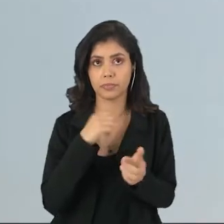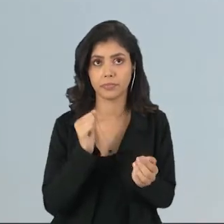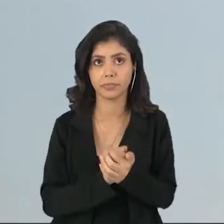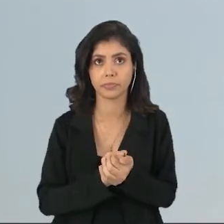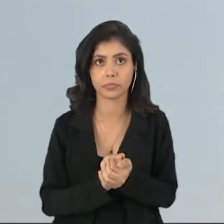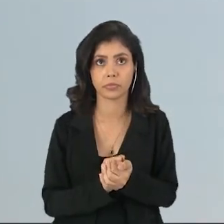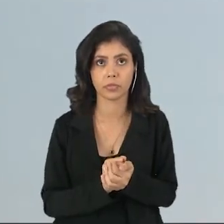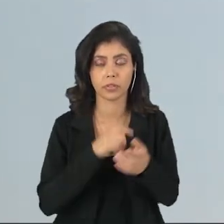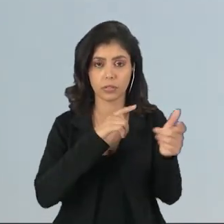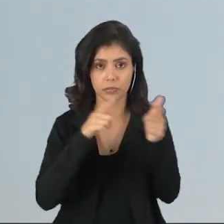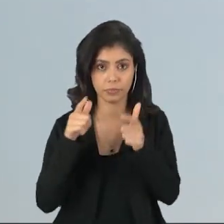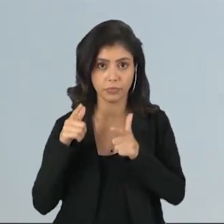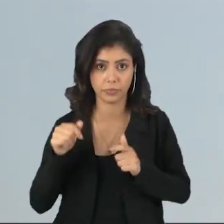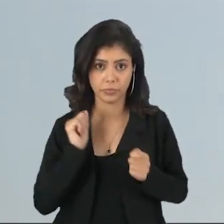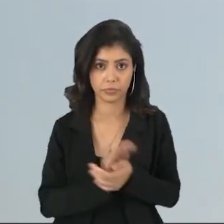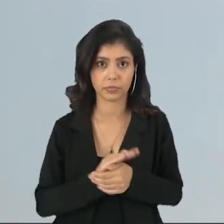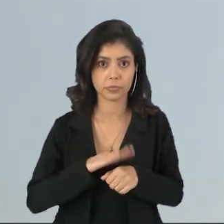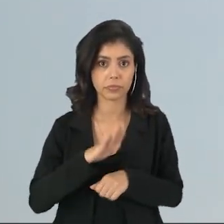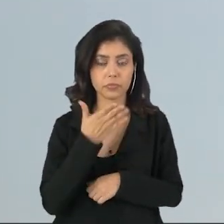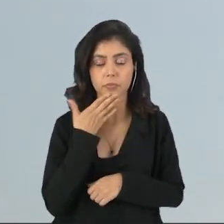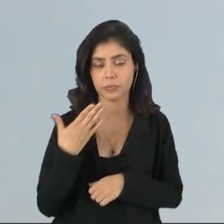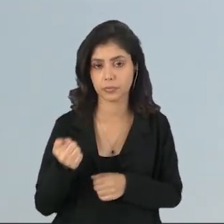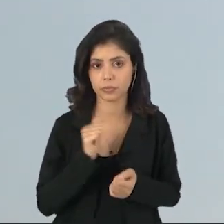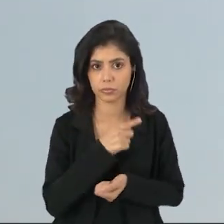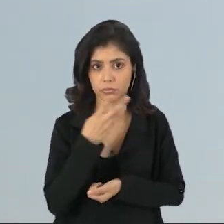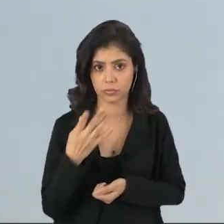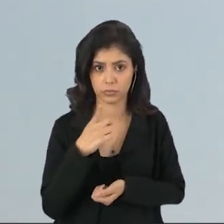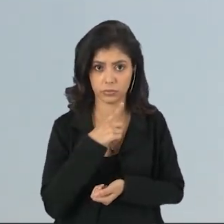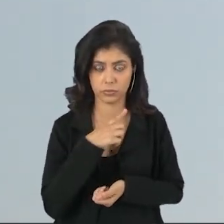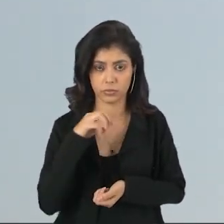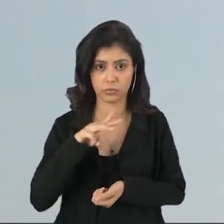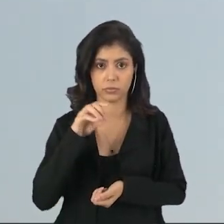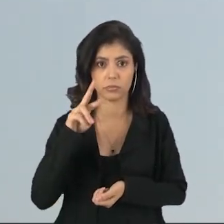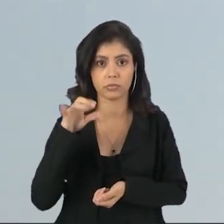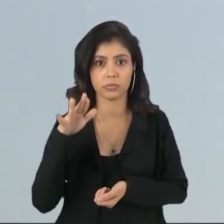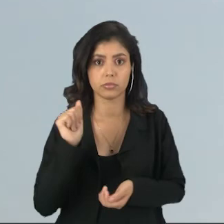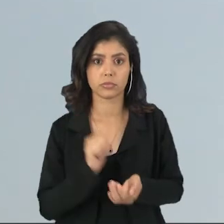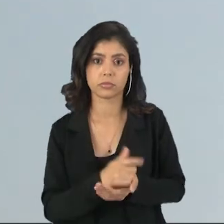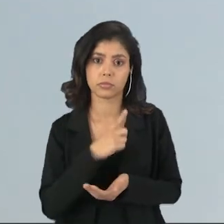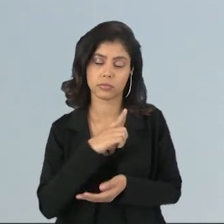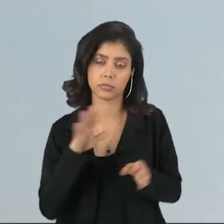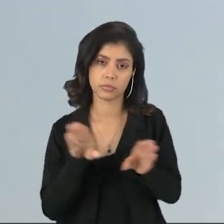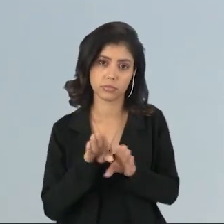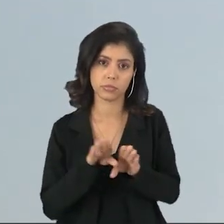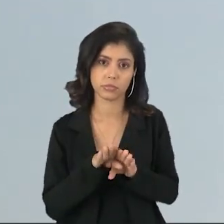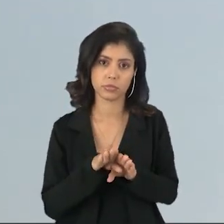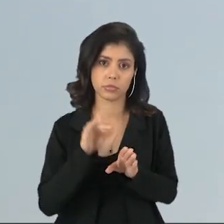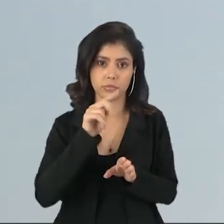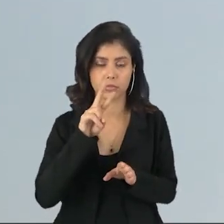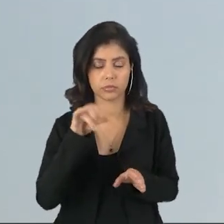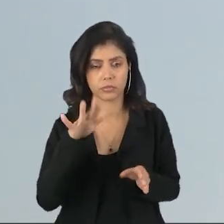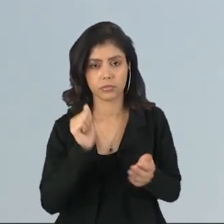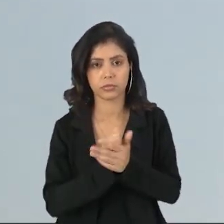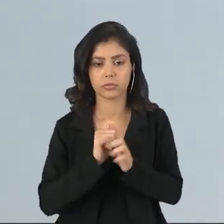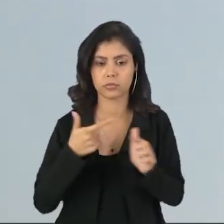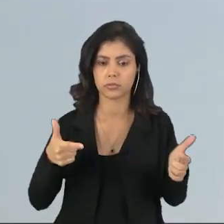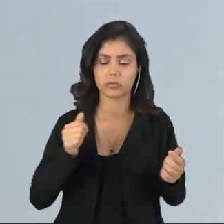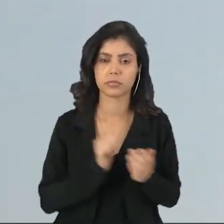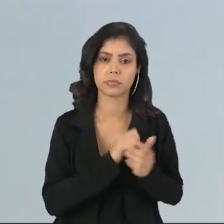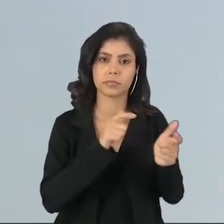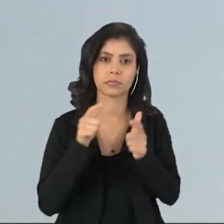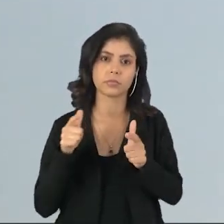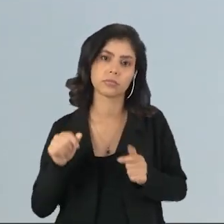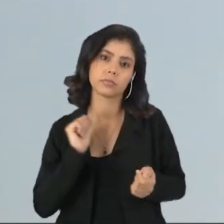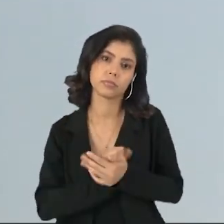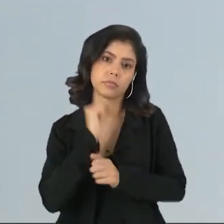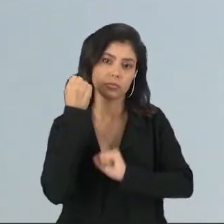for perceber aonde teve maior ocupação, as áreas, digamos, mais férteis, com maior quantidade de minérios, houve então um